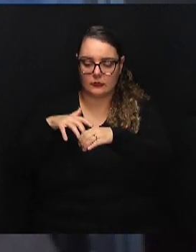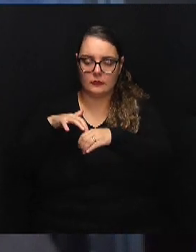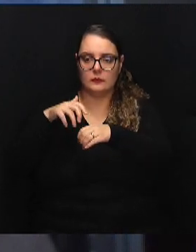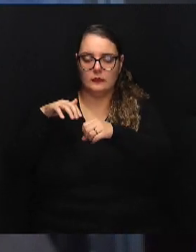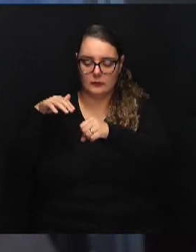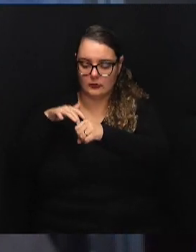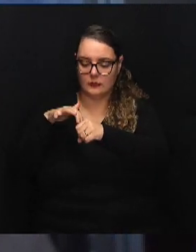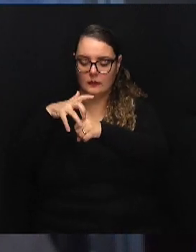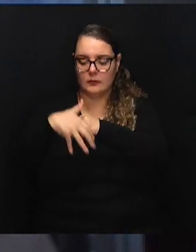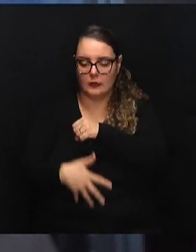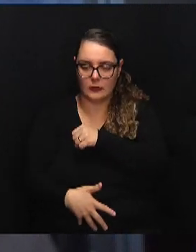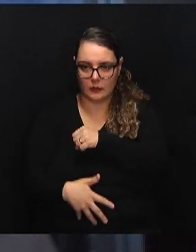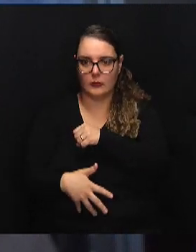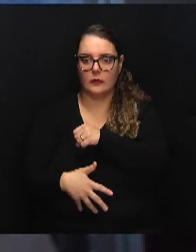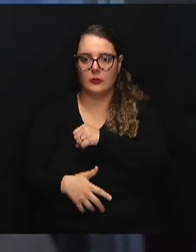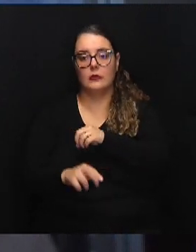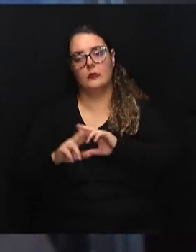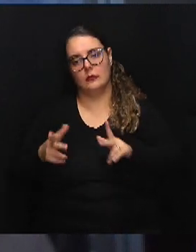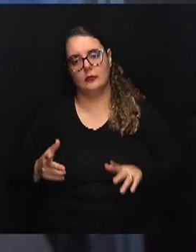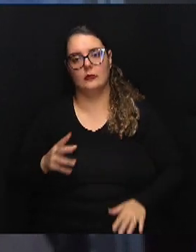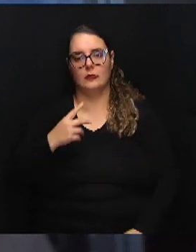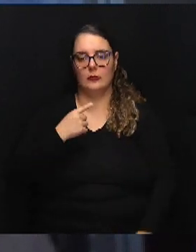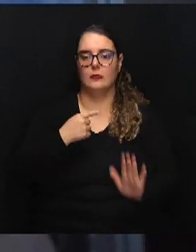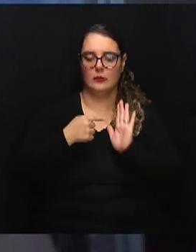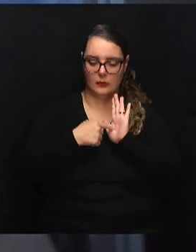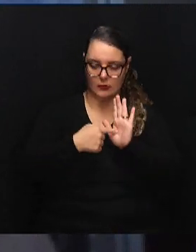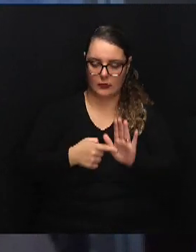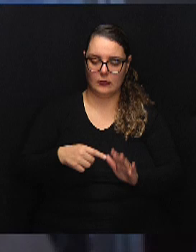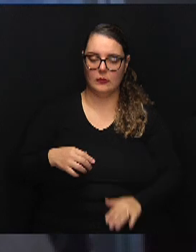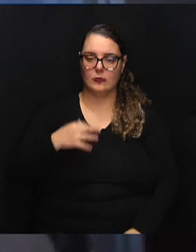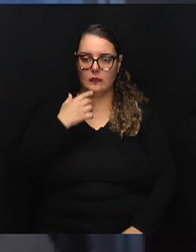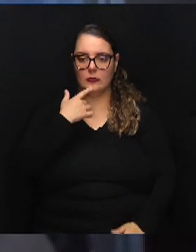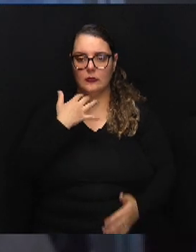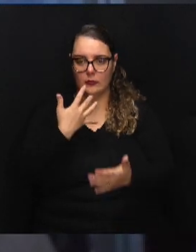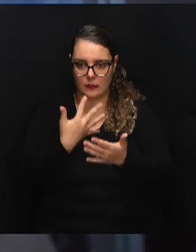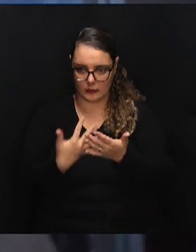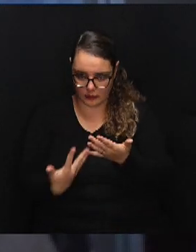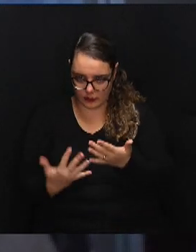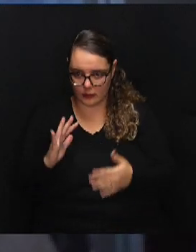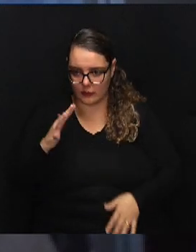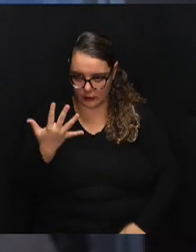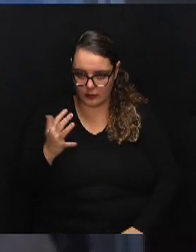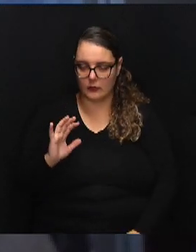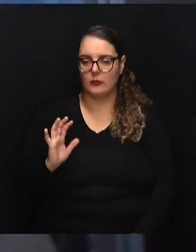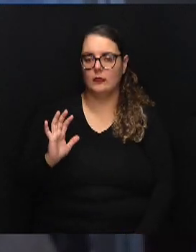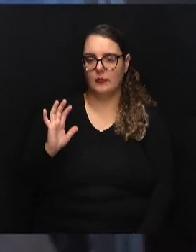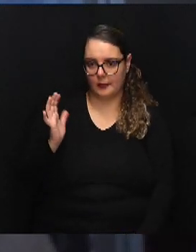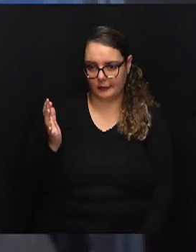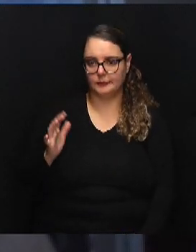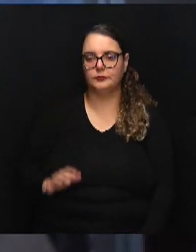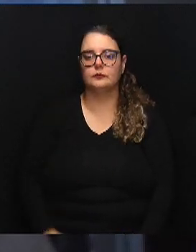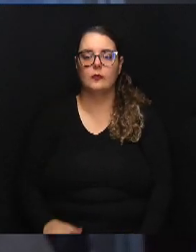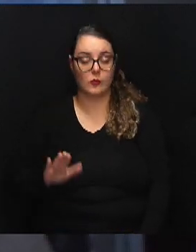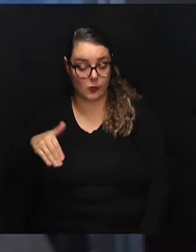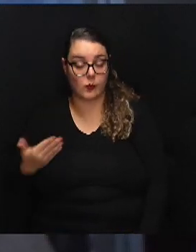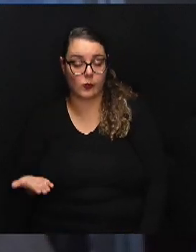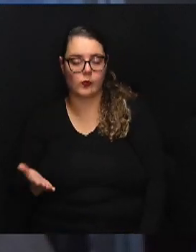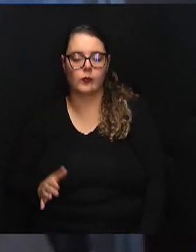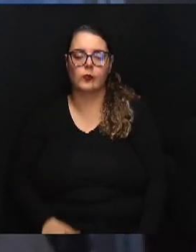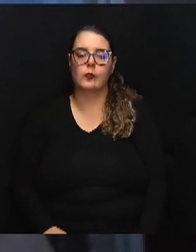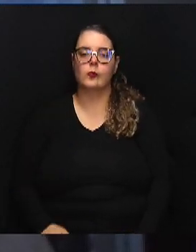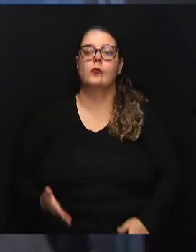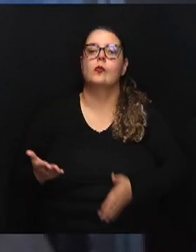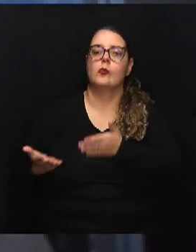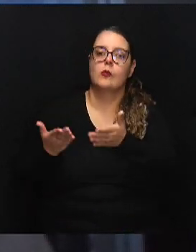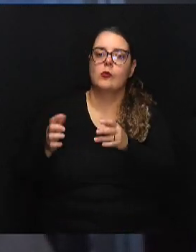diferente. Aparece o sangramento a partir do momento em que ele ocorreu, tá? E aí o tratamento do AVC hemorrágico, ele é